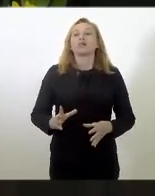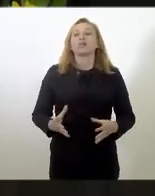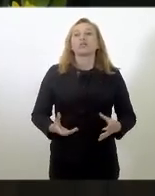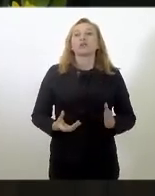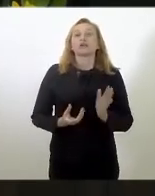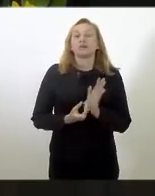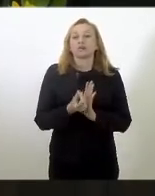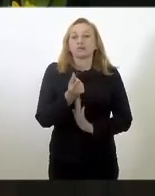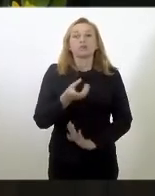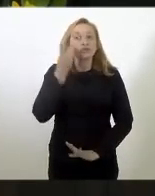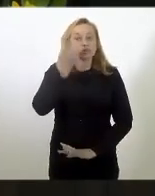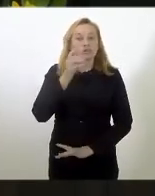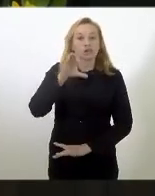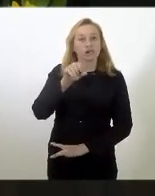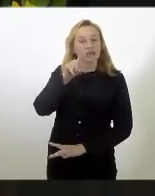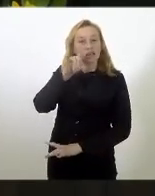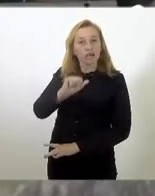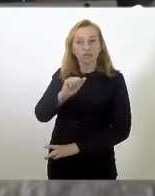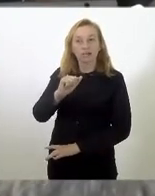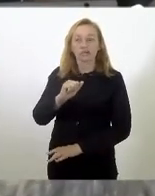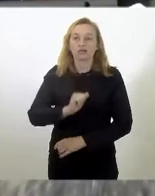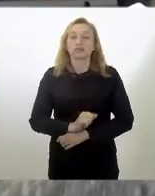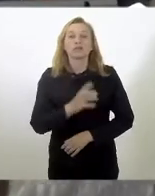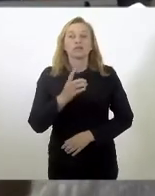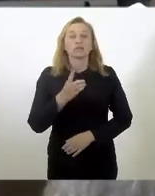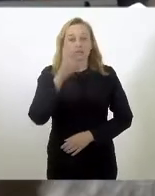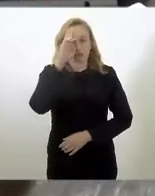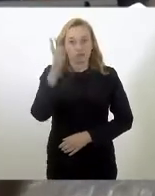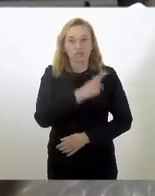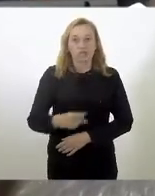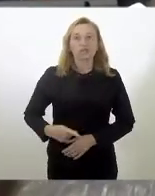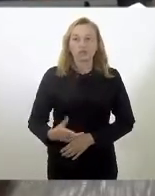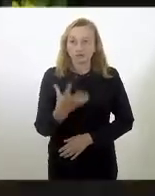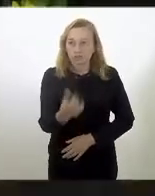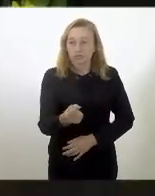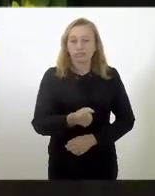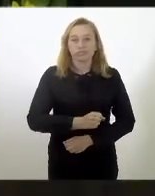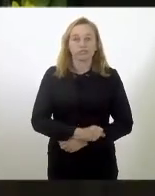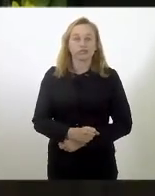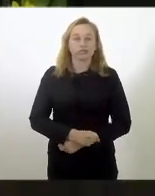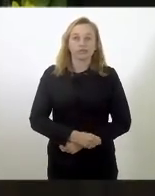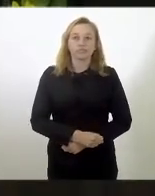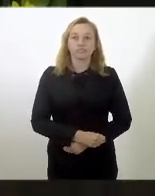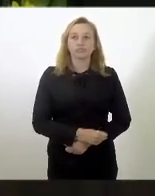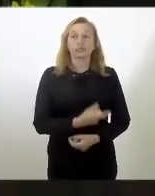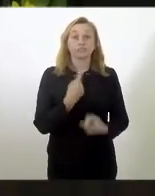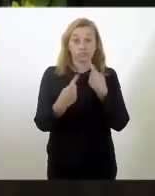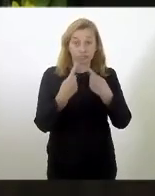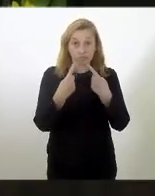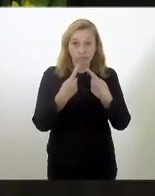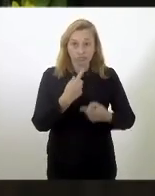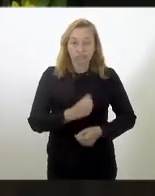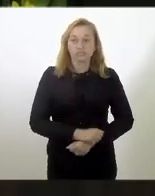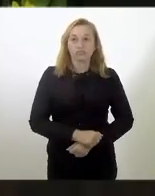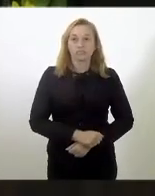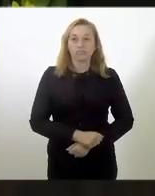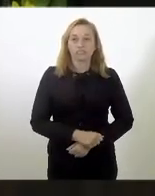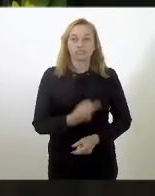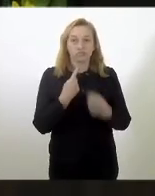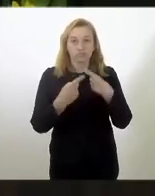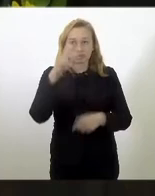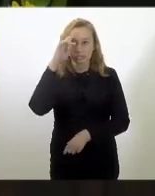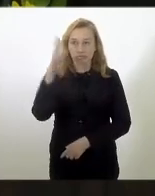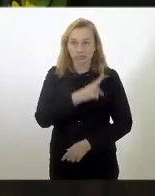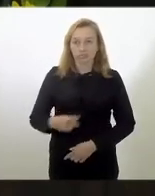Márcio Canella. Senhor presidente, o parecer é favorável. Os pareceres emitidos em discussão. Para discutir, senhor